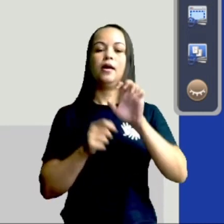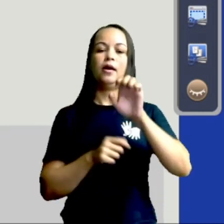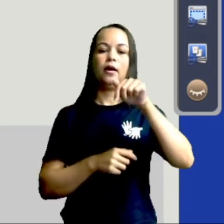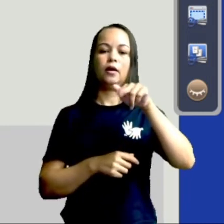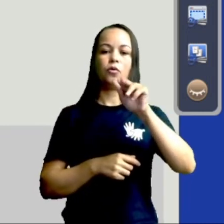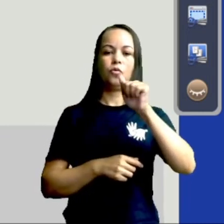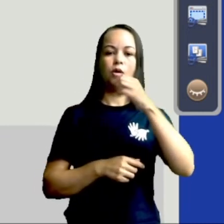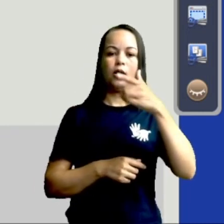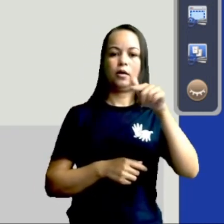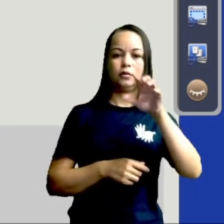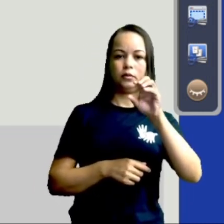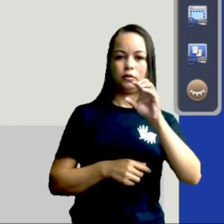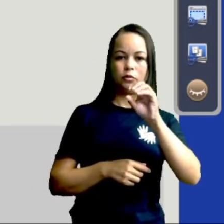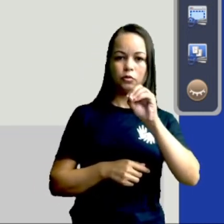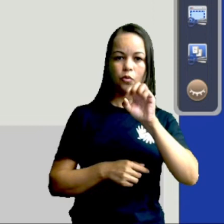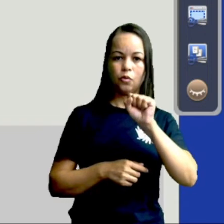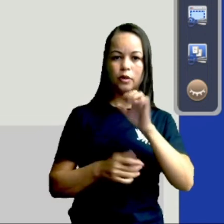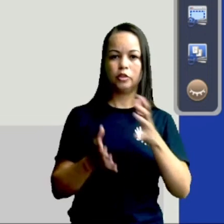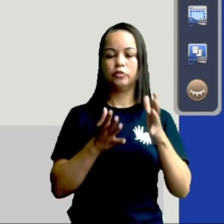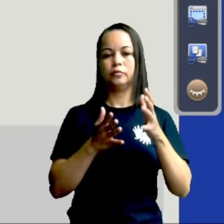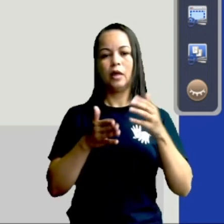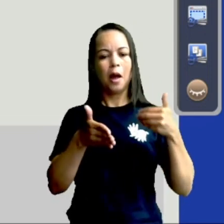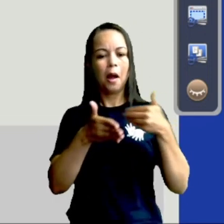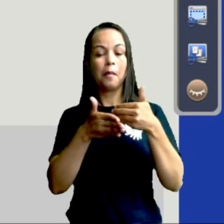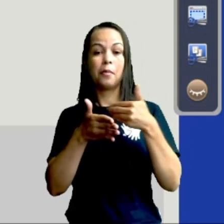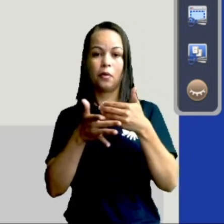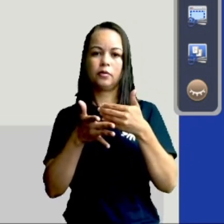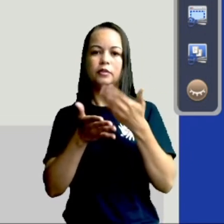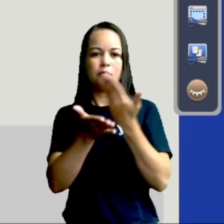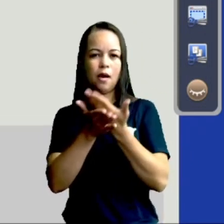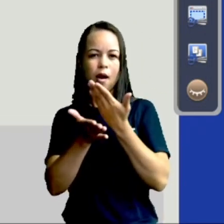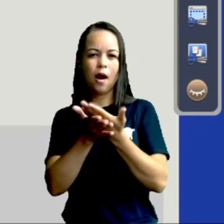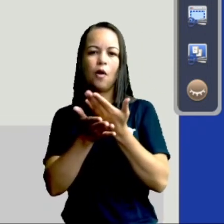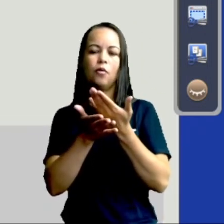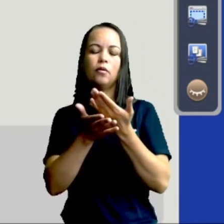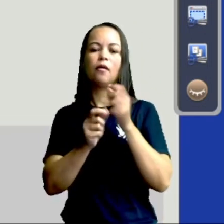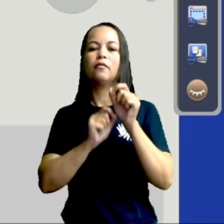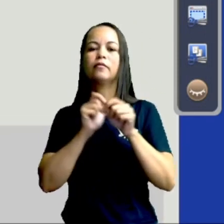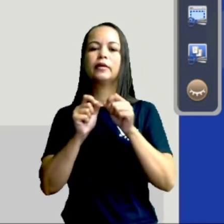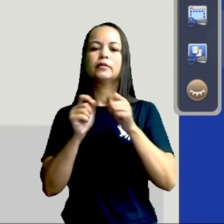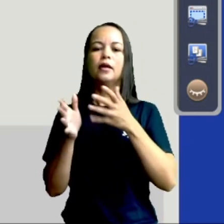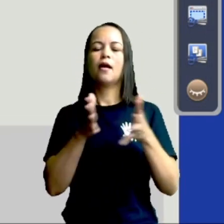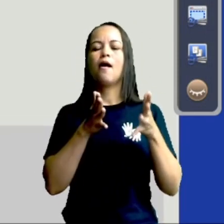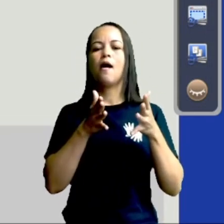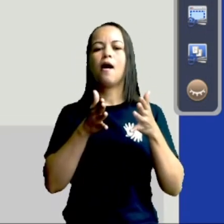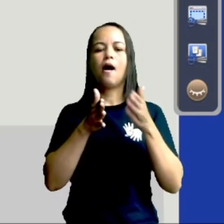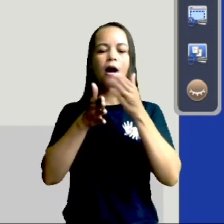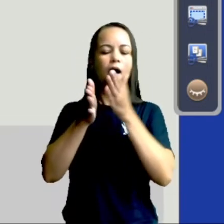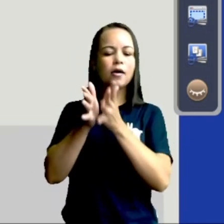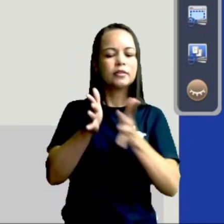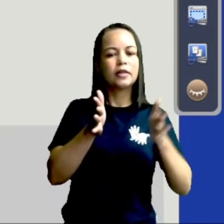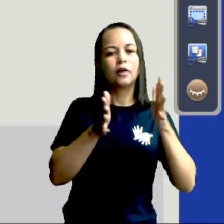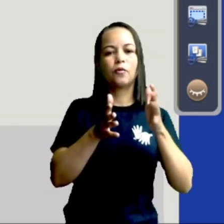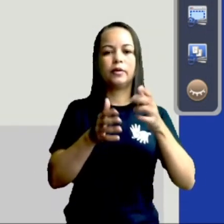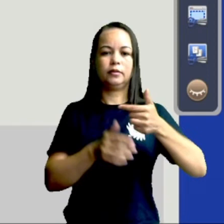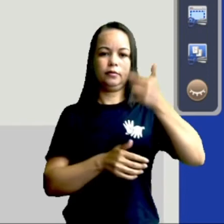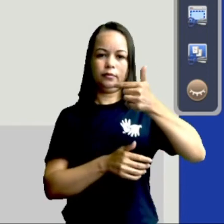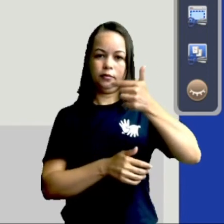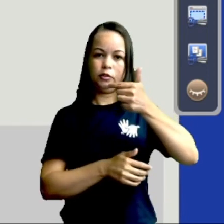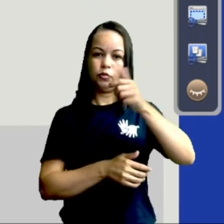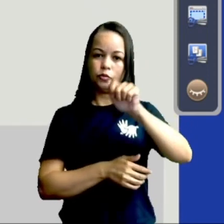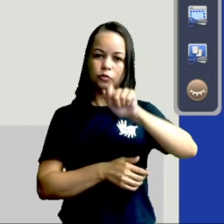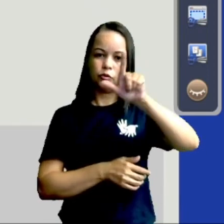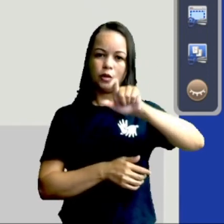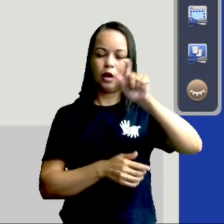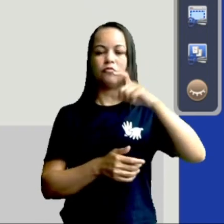grau é um assunto muito extenso. A próxima aula vai ser a sequência de equação de segundo grau. Então,